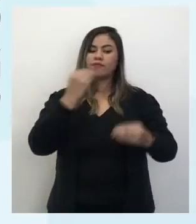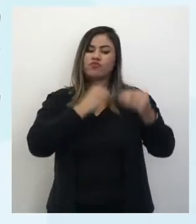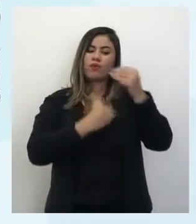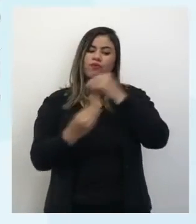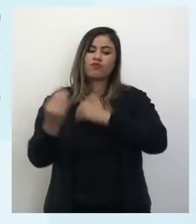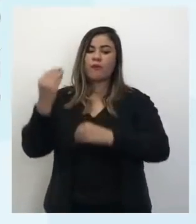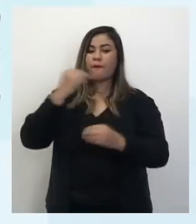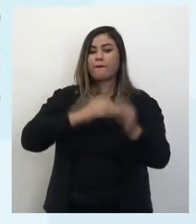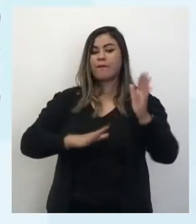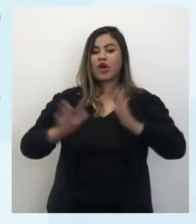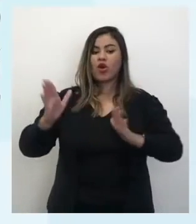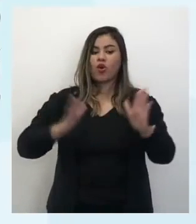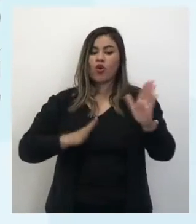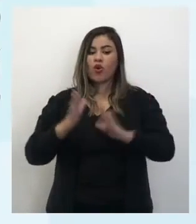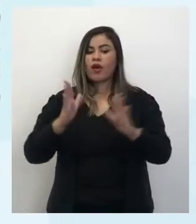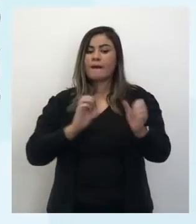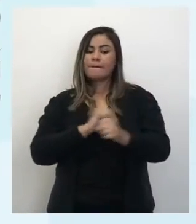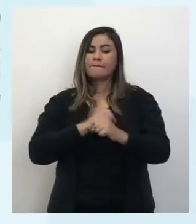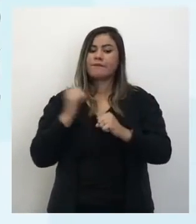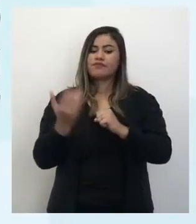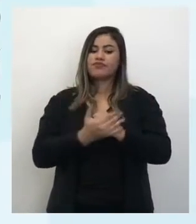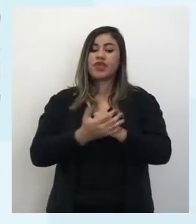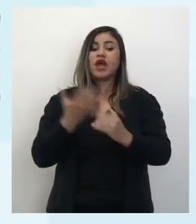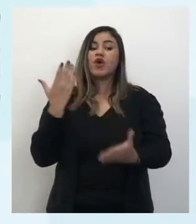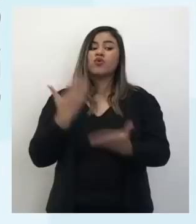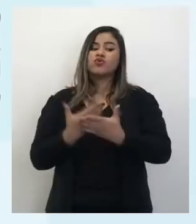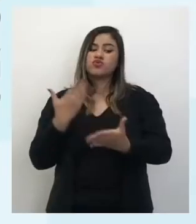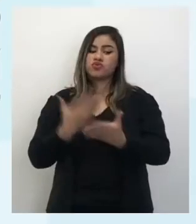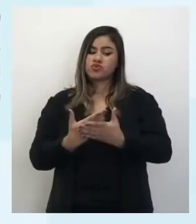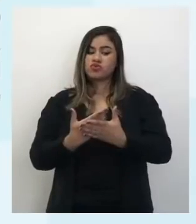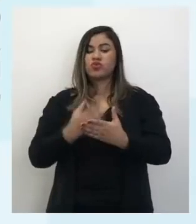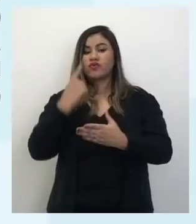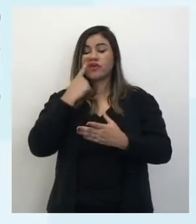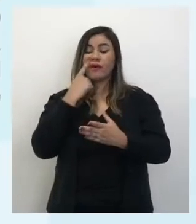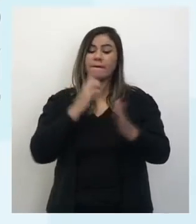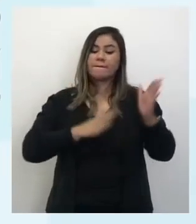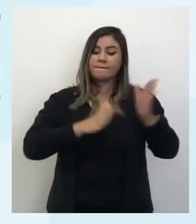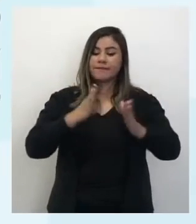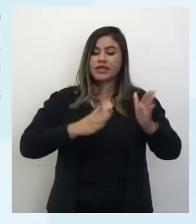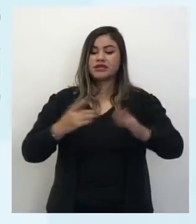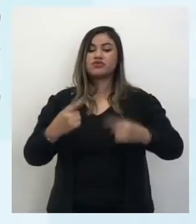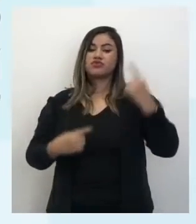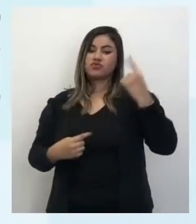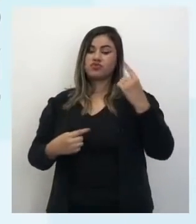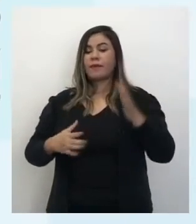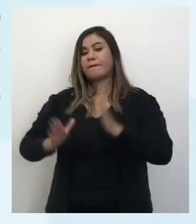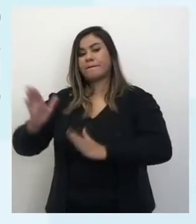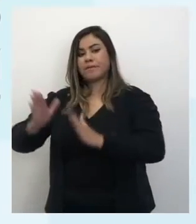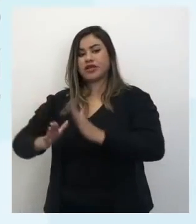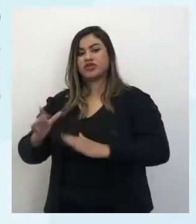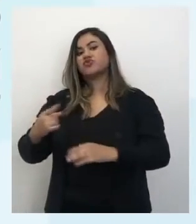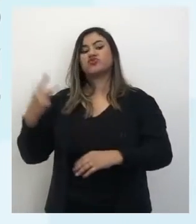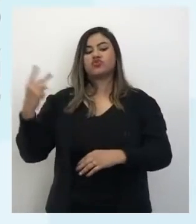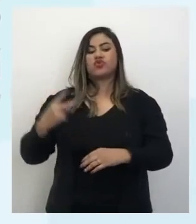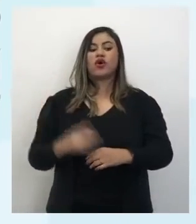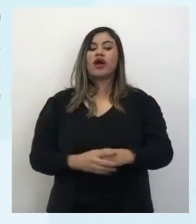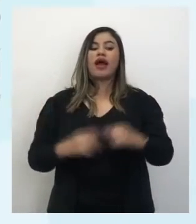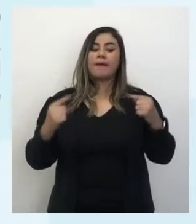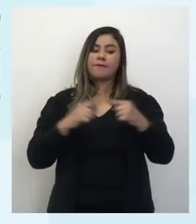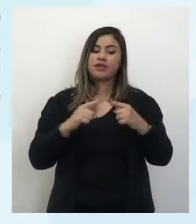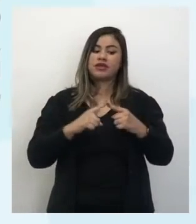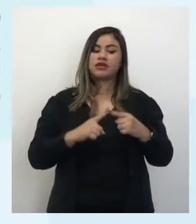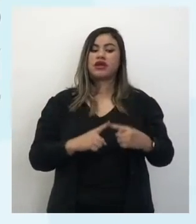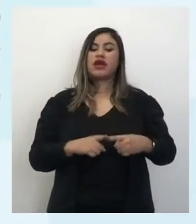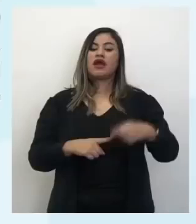na pandemia, o estudo delimitou 2 períodos de tempo. O primeiro, entre 26 de janeiro e 15